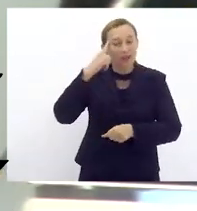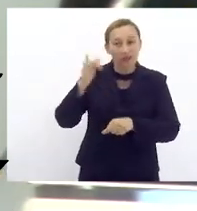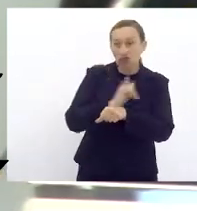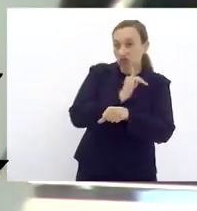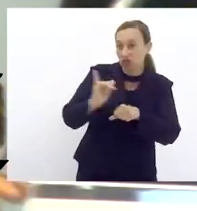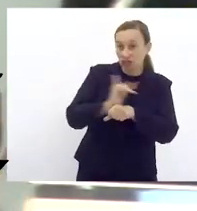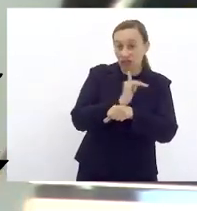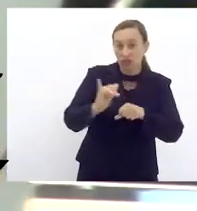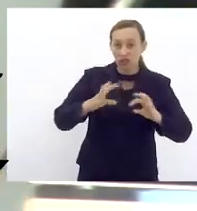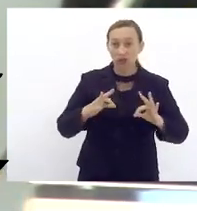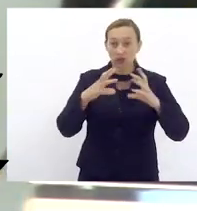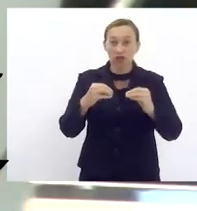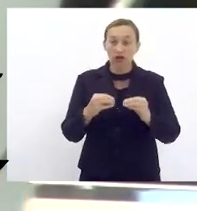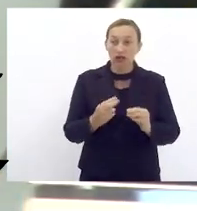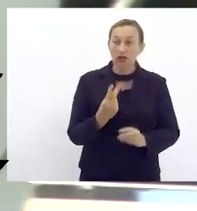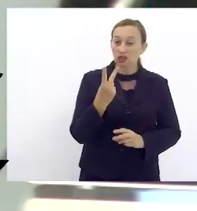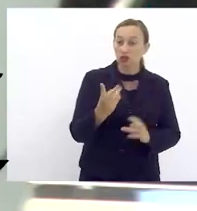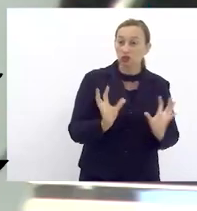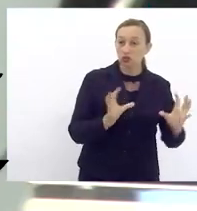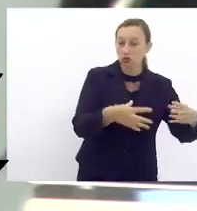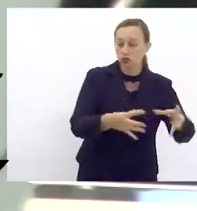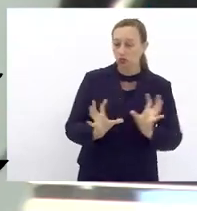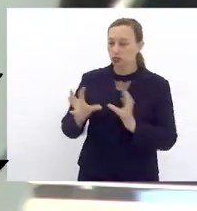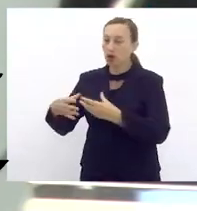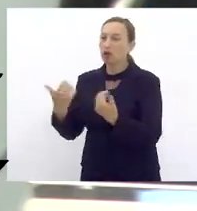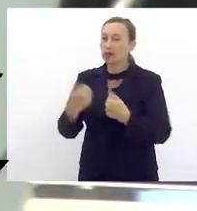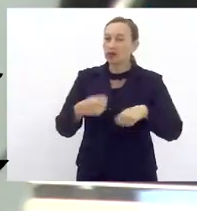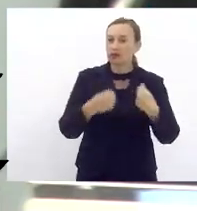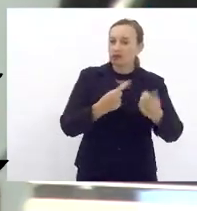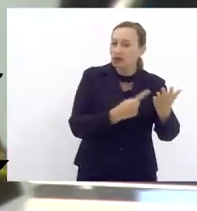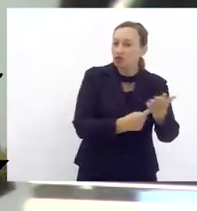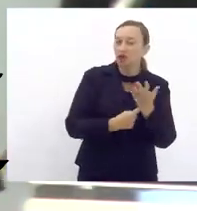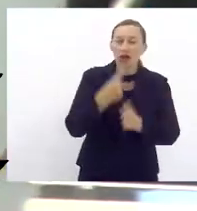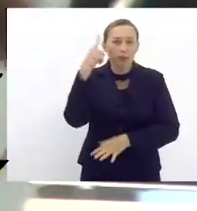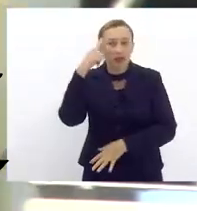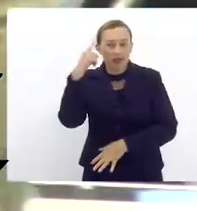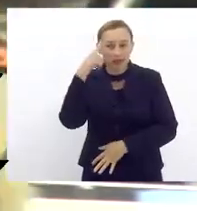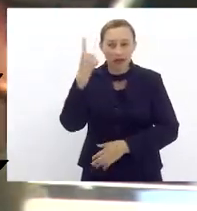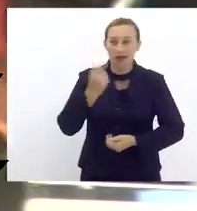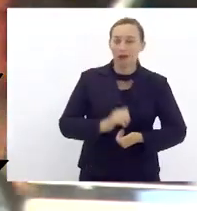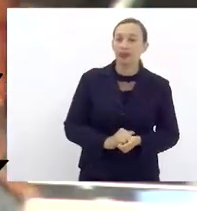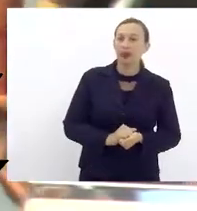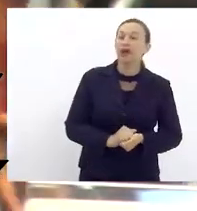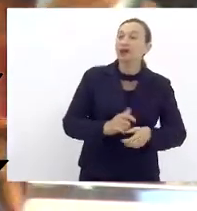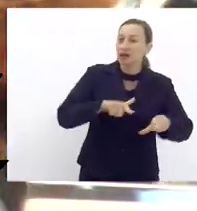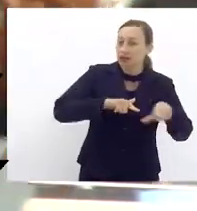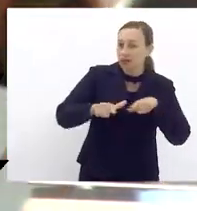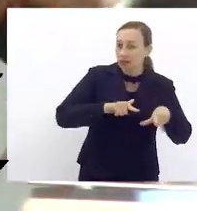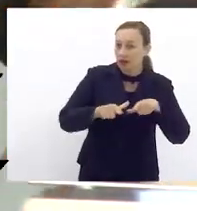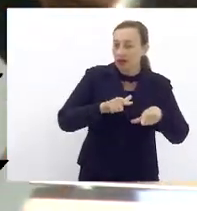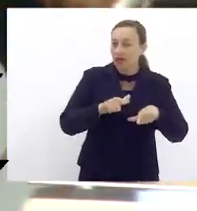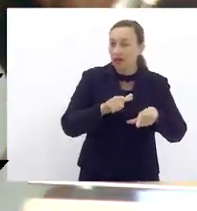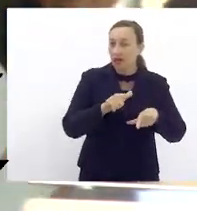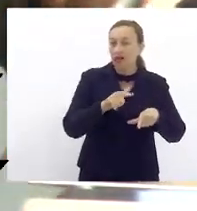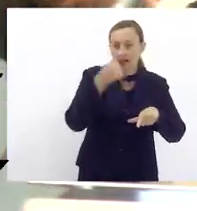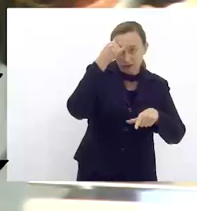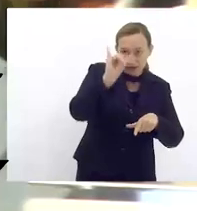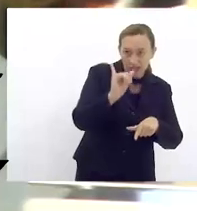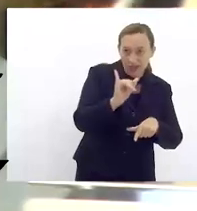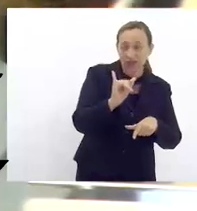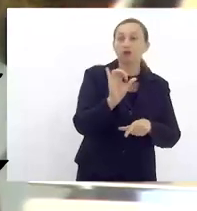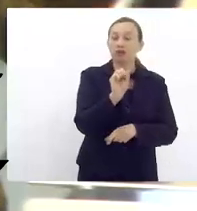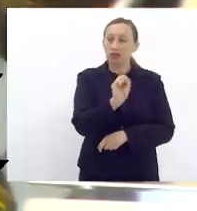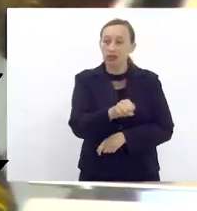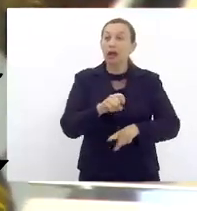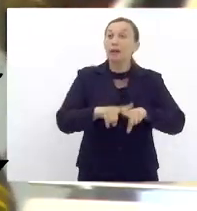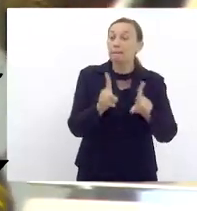essas duas comissões precisam nos ajudar a pensar nos equipamentos que acolhe a gente quer trabalhar na prevenção a gente quer trabalhar na prevenção